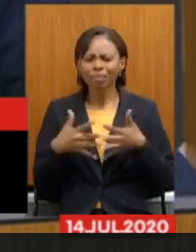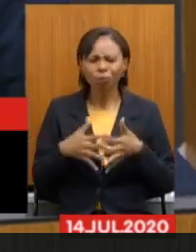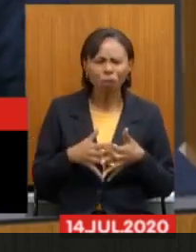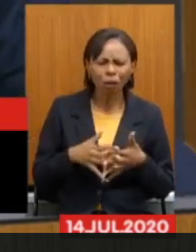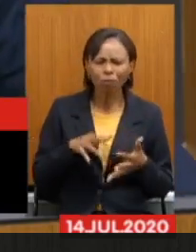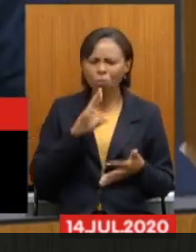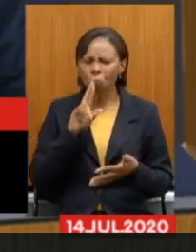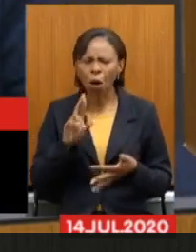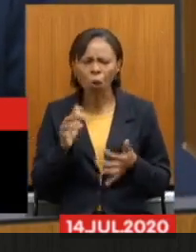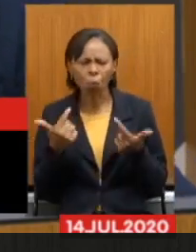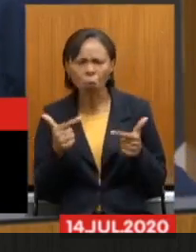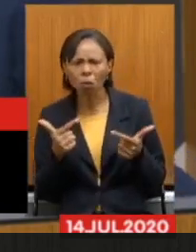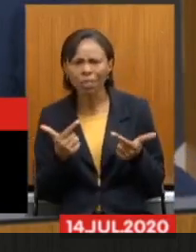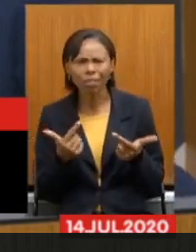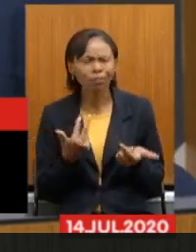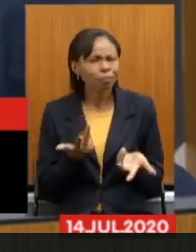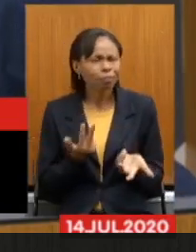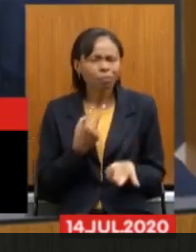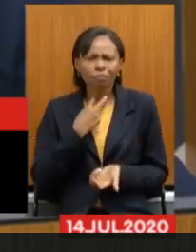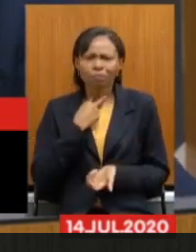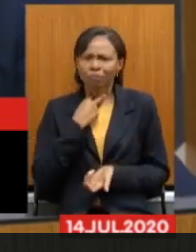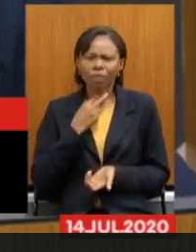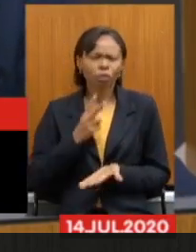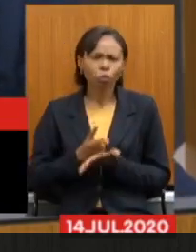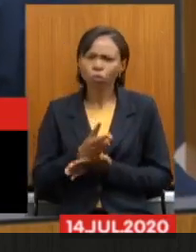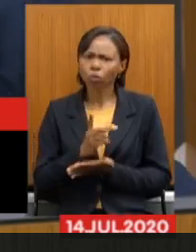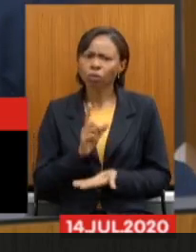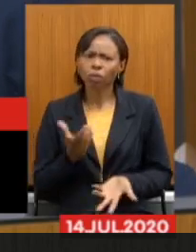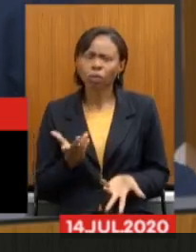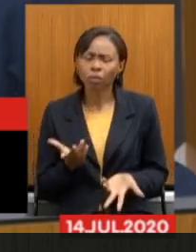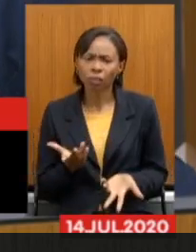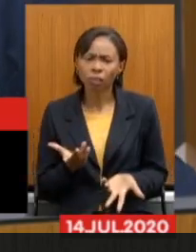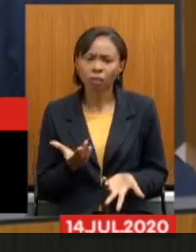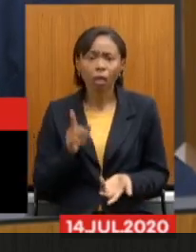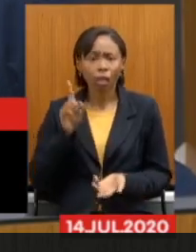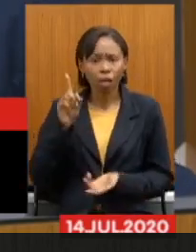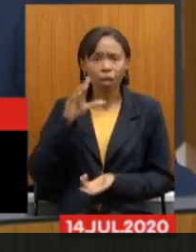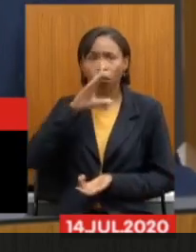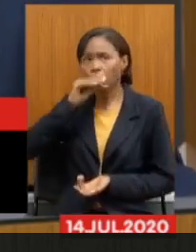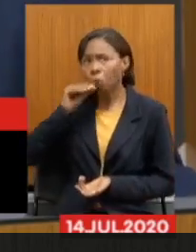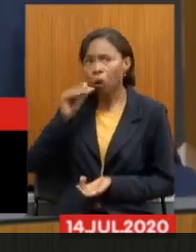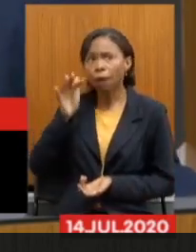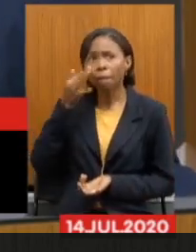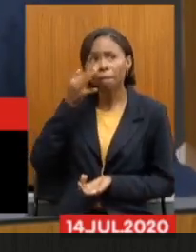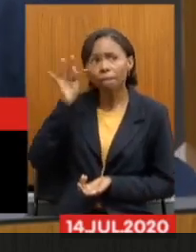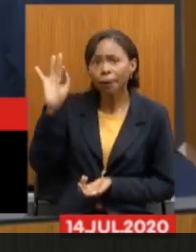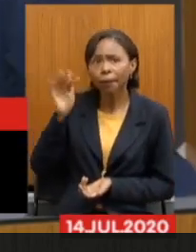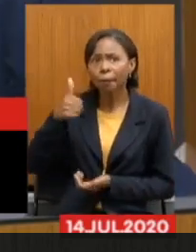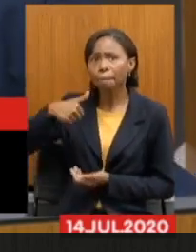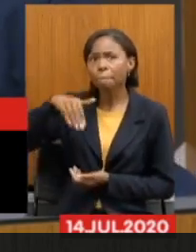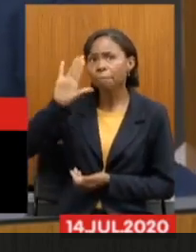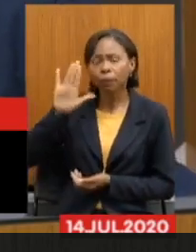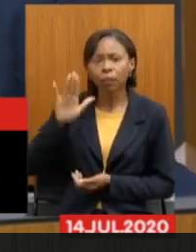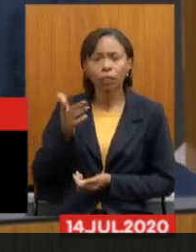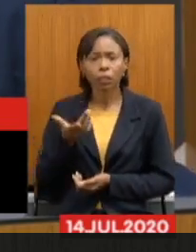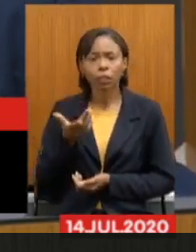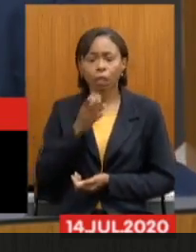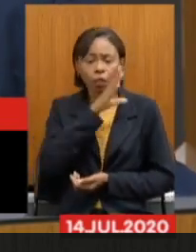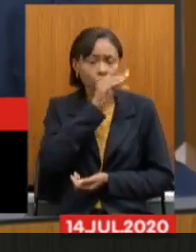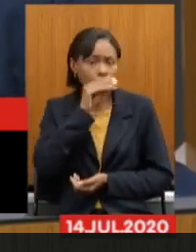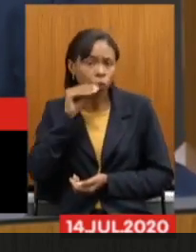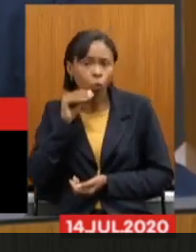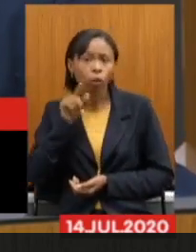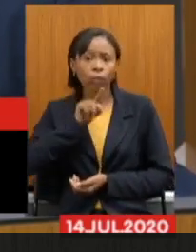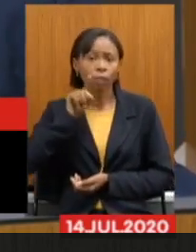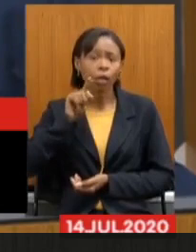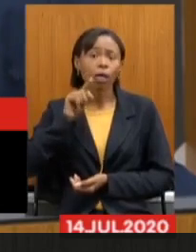dados concretos que provam que, proporcionalmente, o número de servidores da França é muito maior, o número de servidores públicos nos Estados